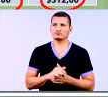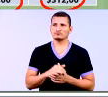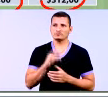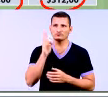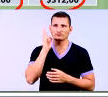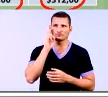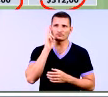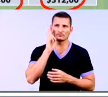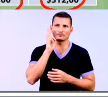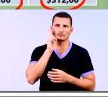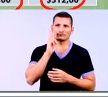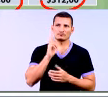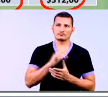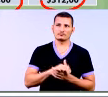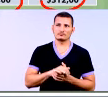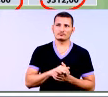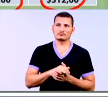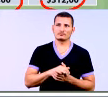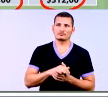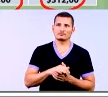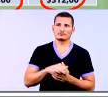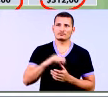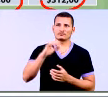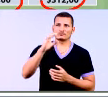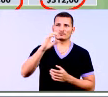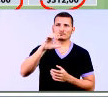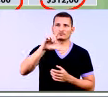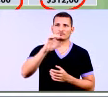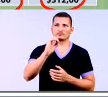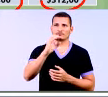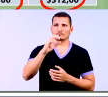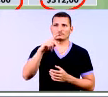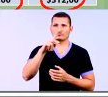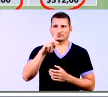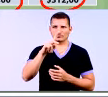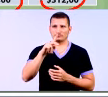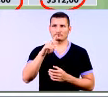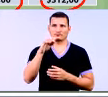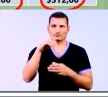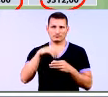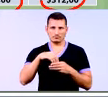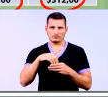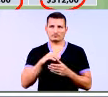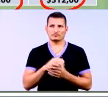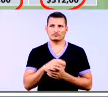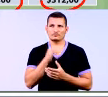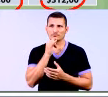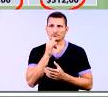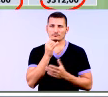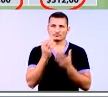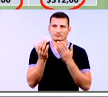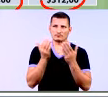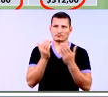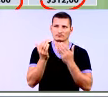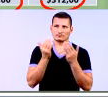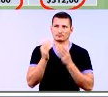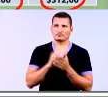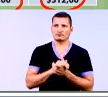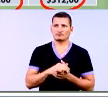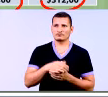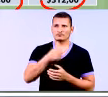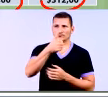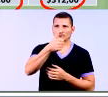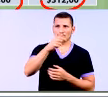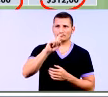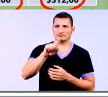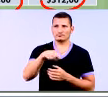clock interno, que é o principal parâmetro que a gente comentou? Se eu comparar esse 1,6